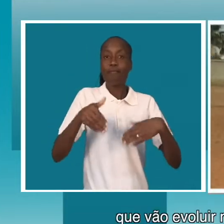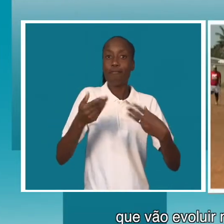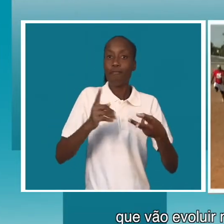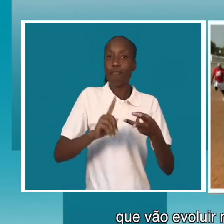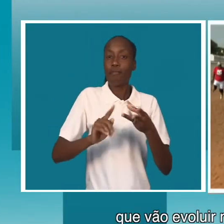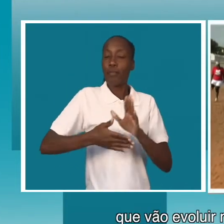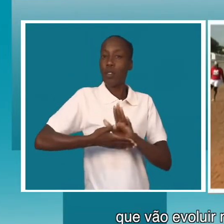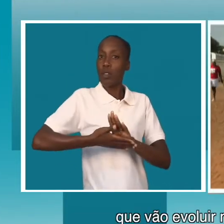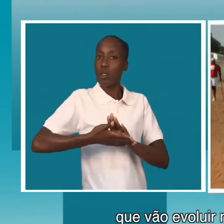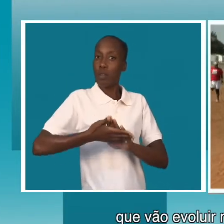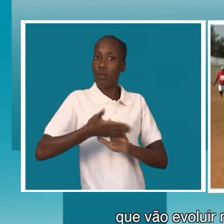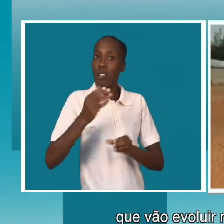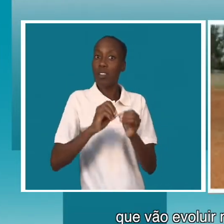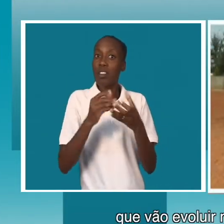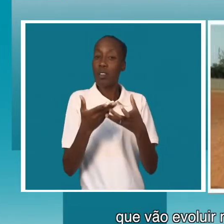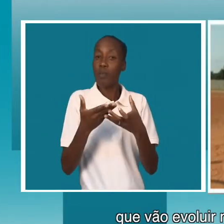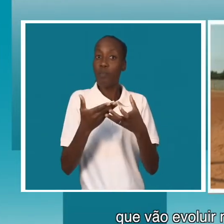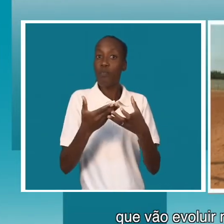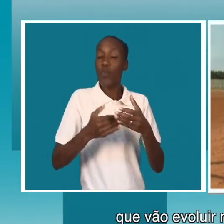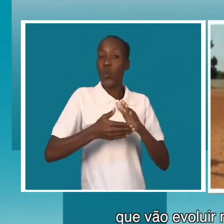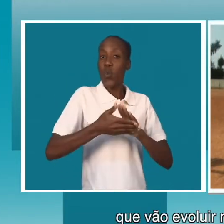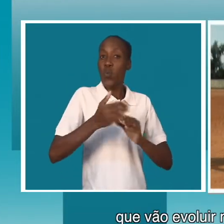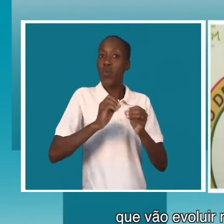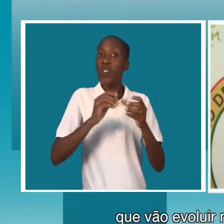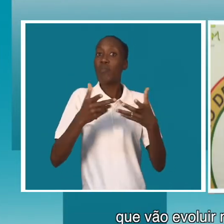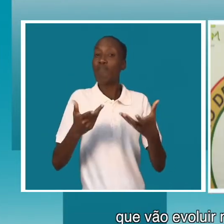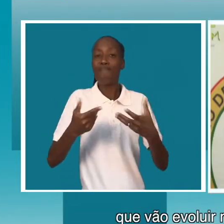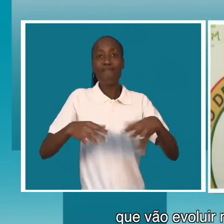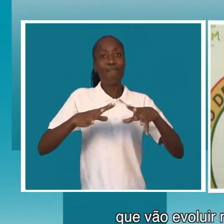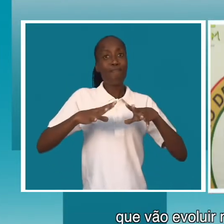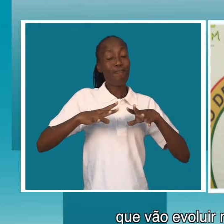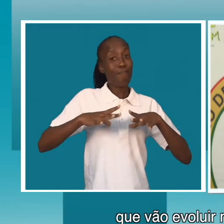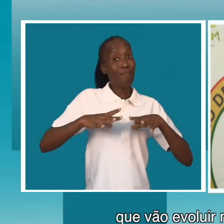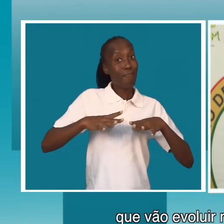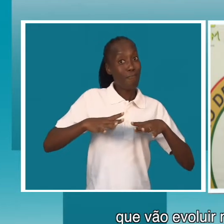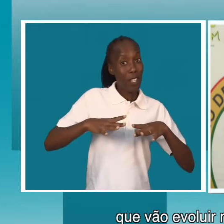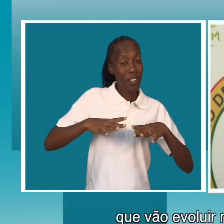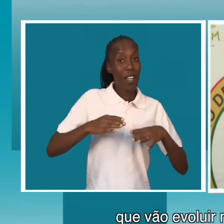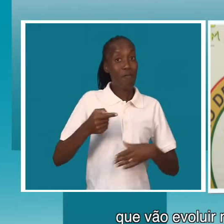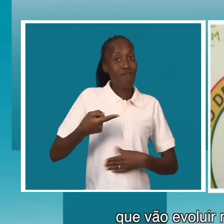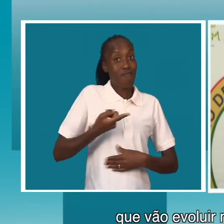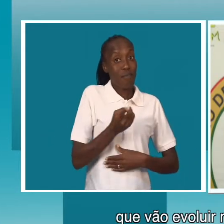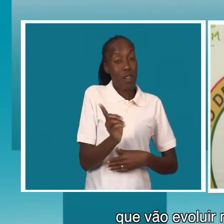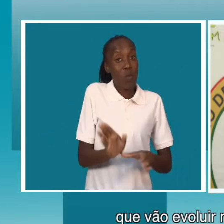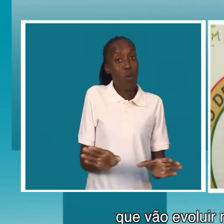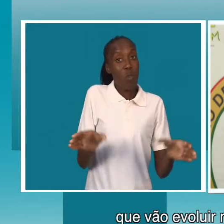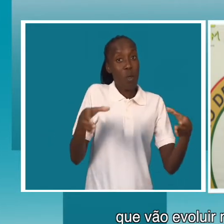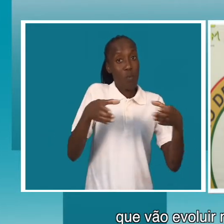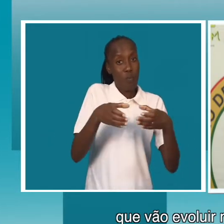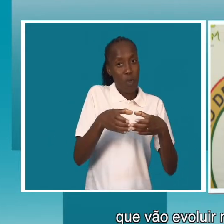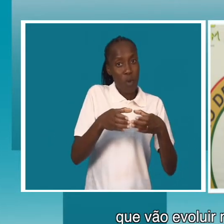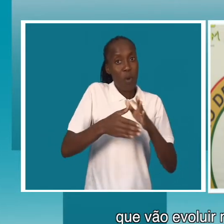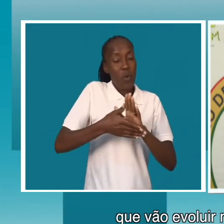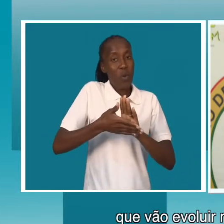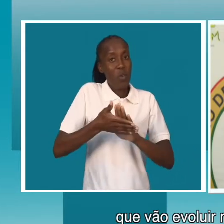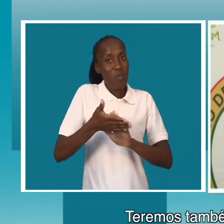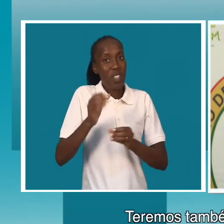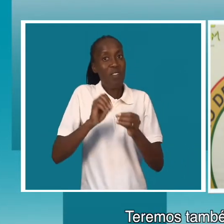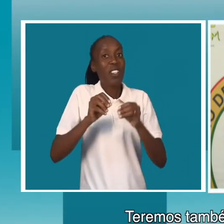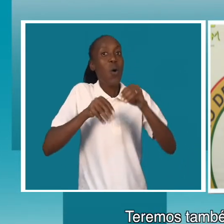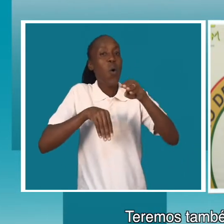que vão evoluir nos períodos, tanto nos intervalos e também nos períodos que antecedem uma e outra